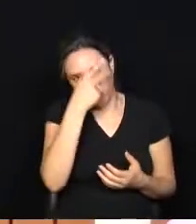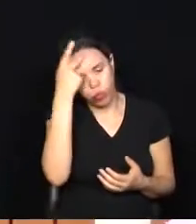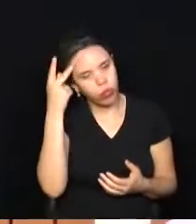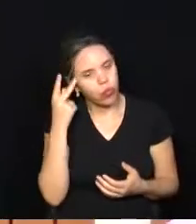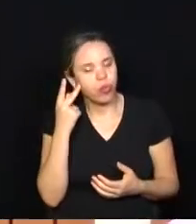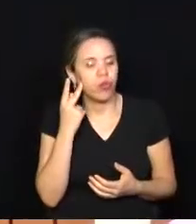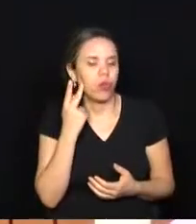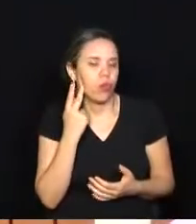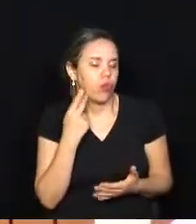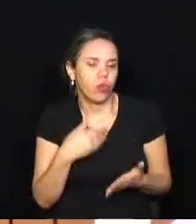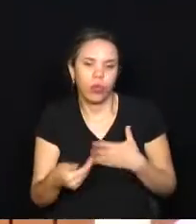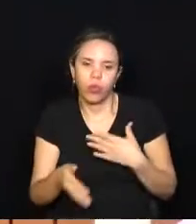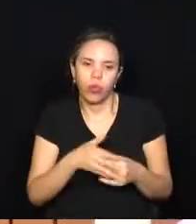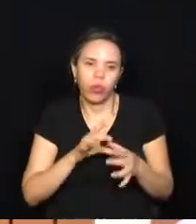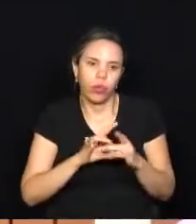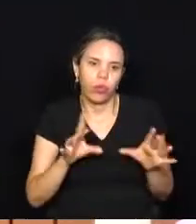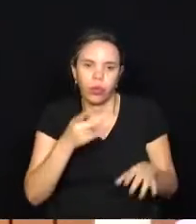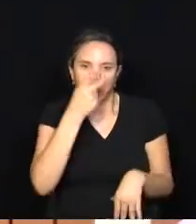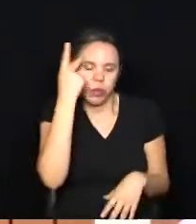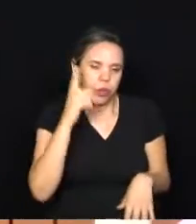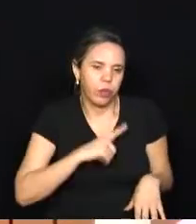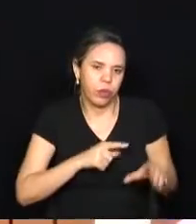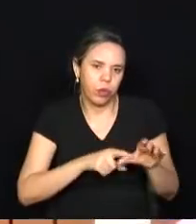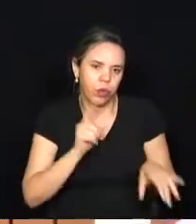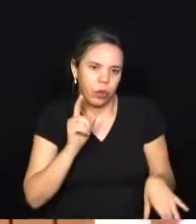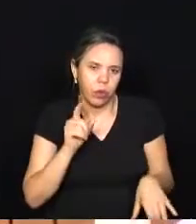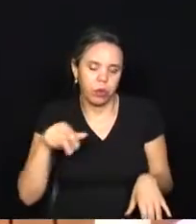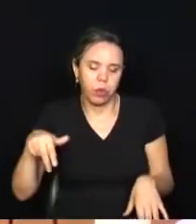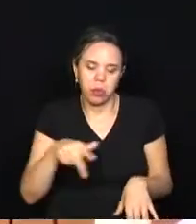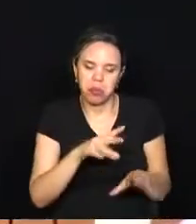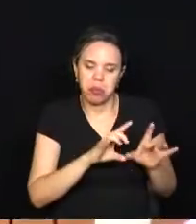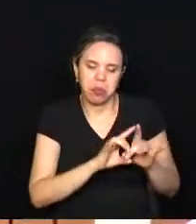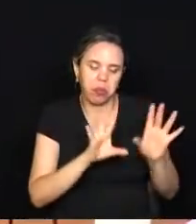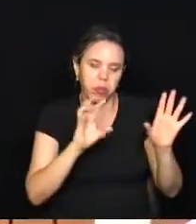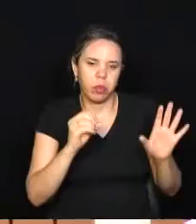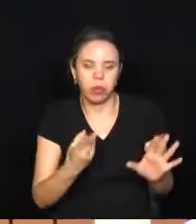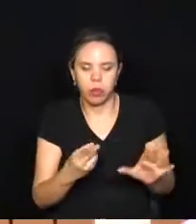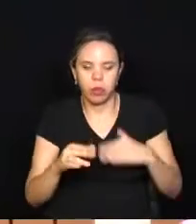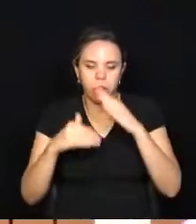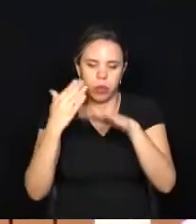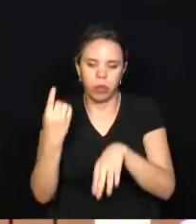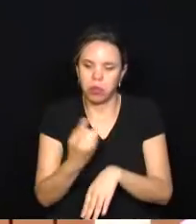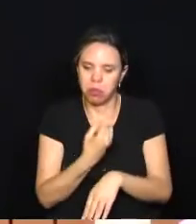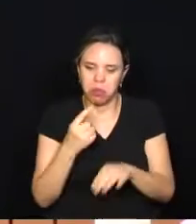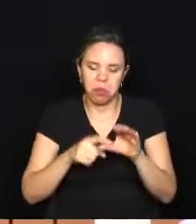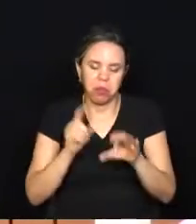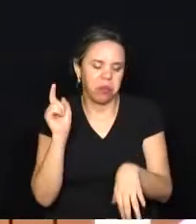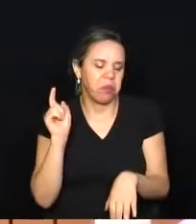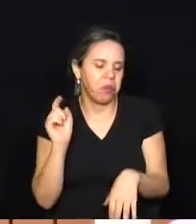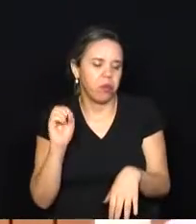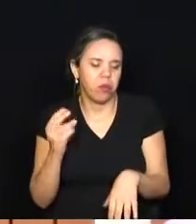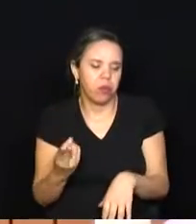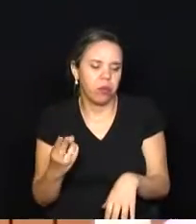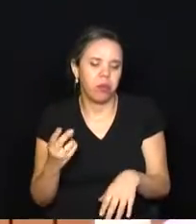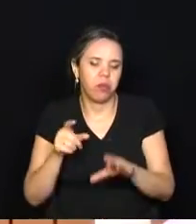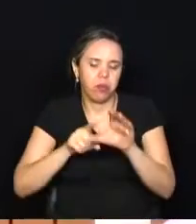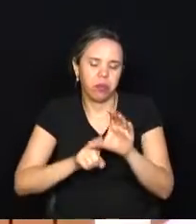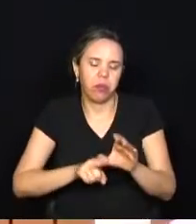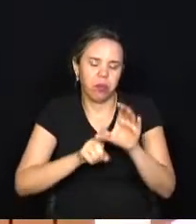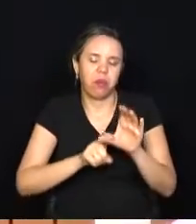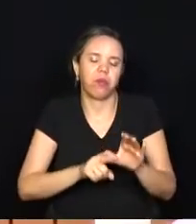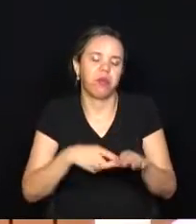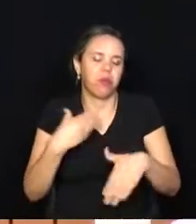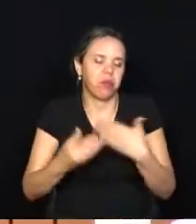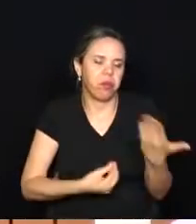tipo de pessoa, né? Então, aquela que tem autonomia, ou seja, que pode desenvolver qualquer tipo de ação dentro da vida